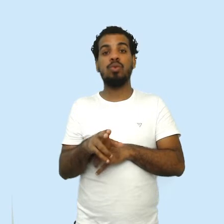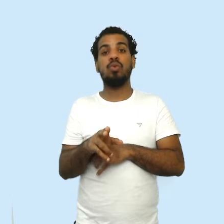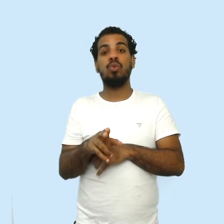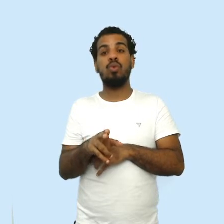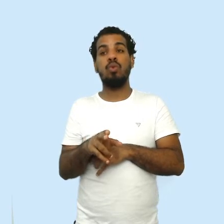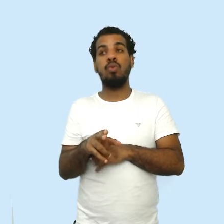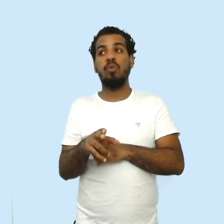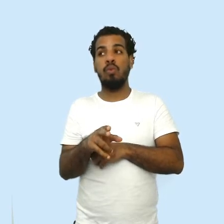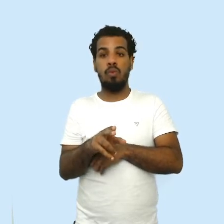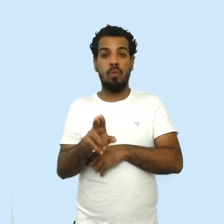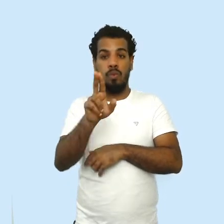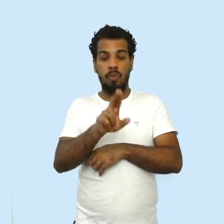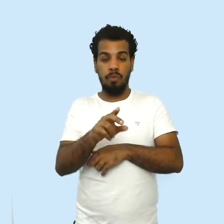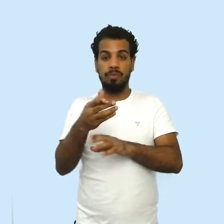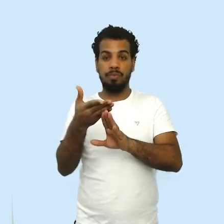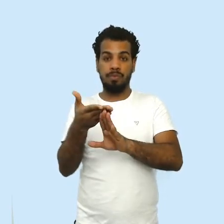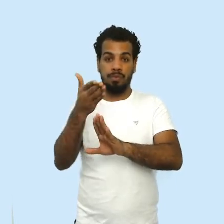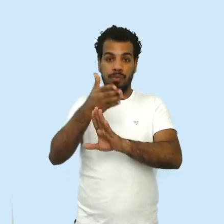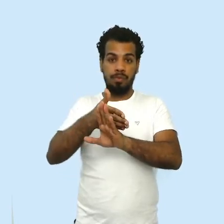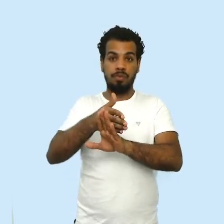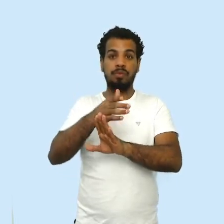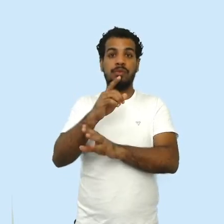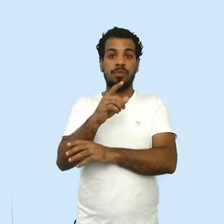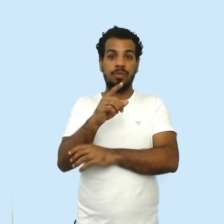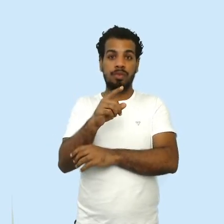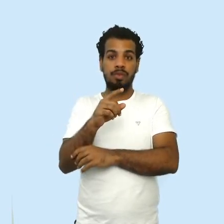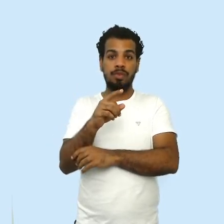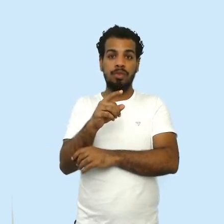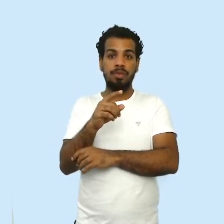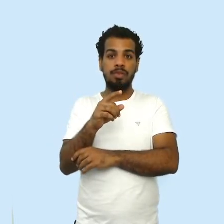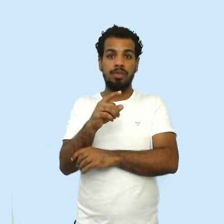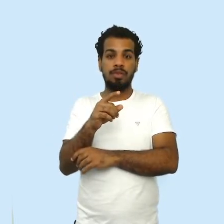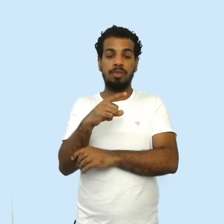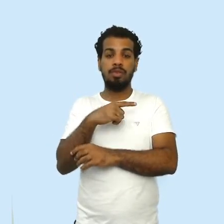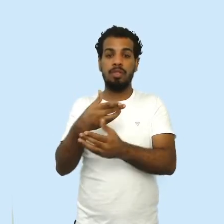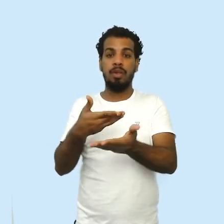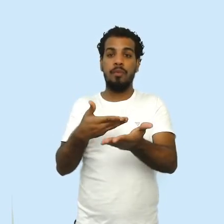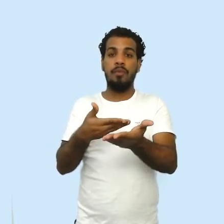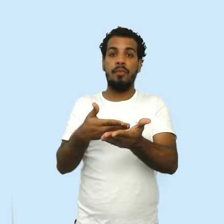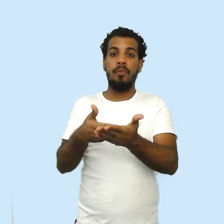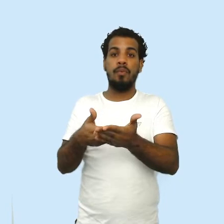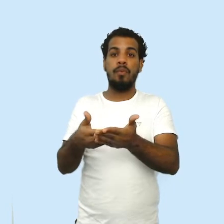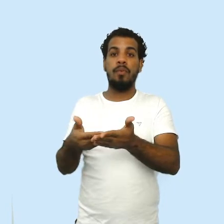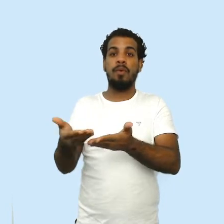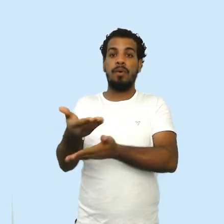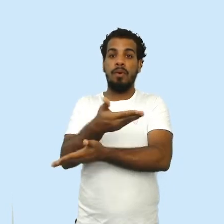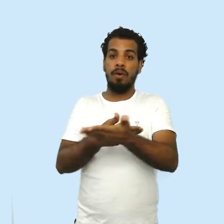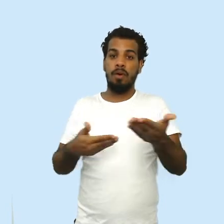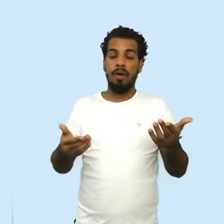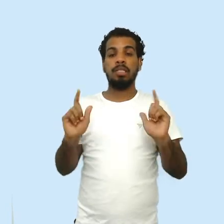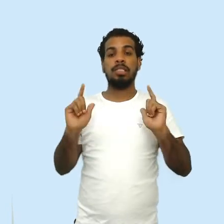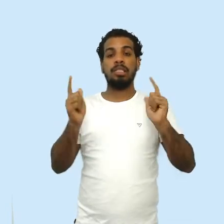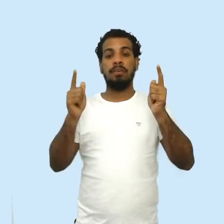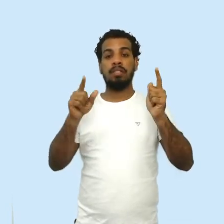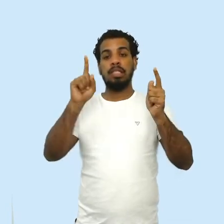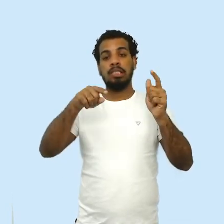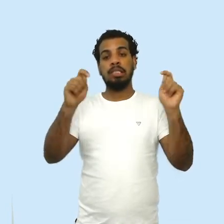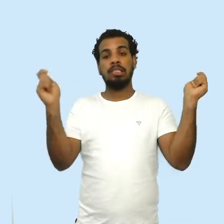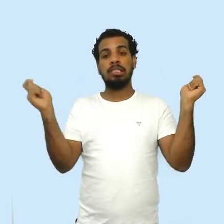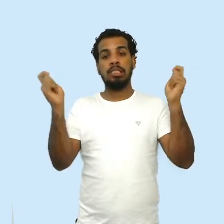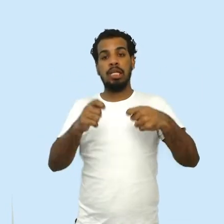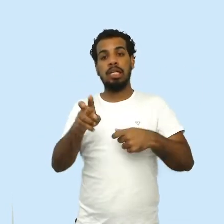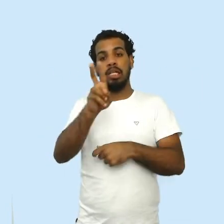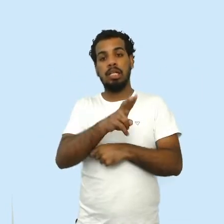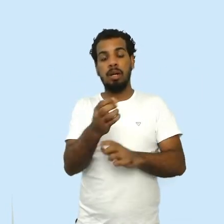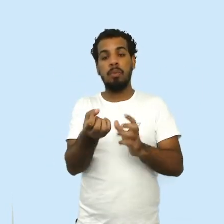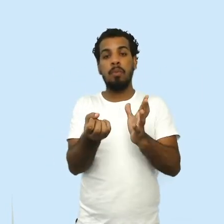utilizados para que por trás deles, ou seja, por trás daquele entretenimento ou daquela diversão, você possa consumir